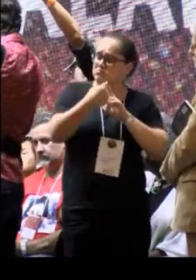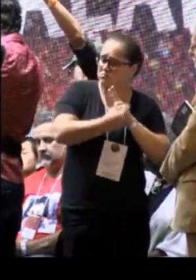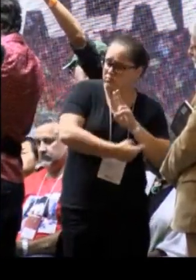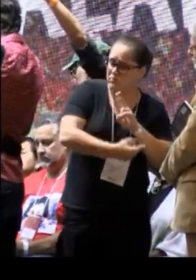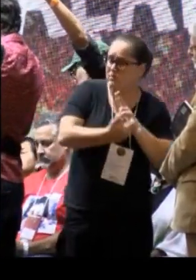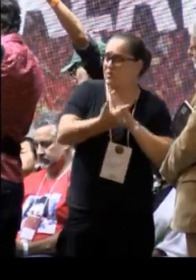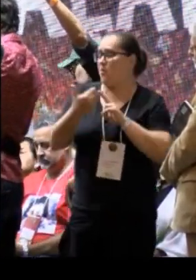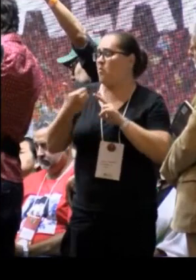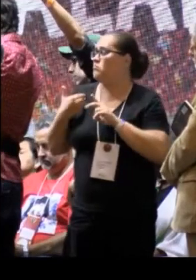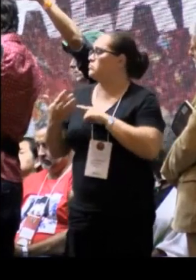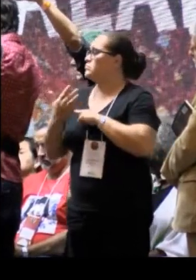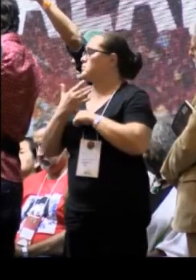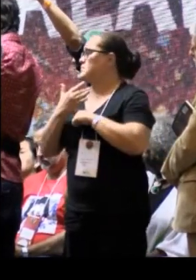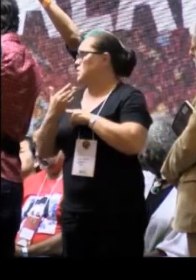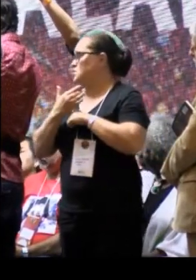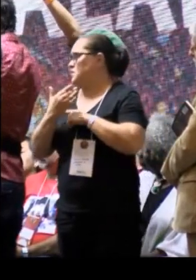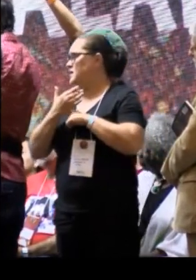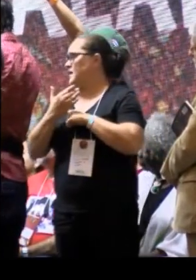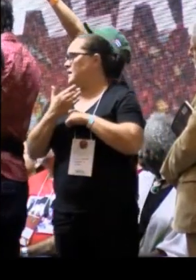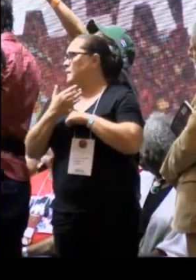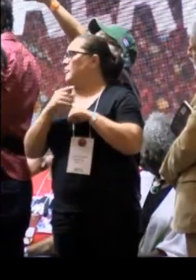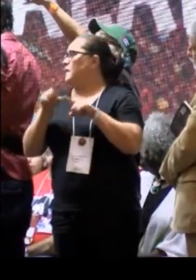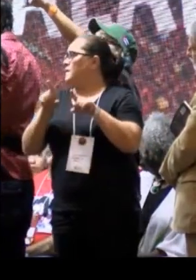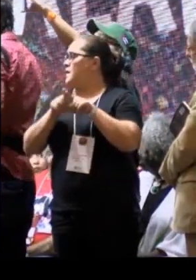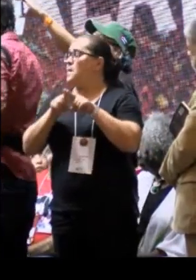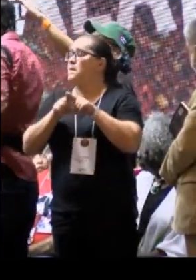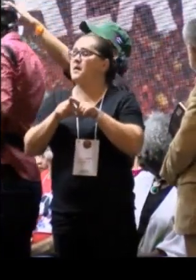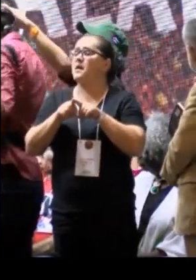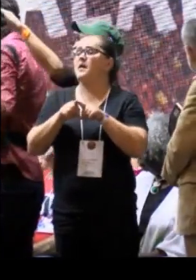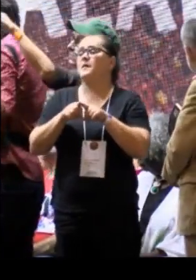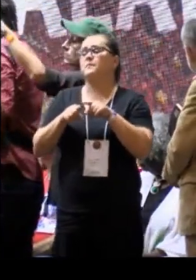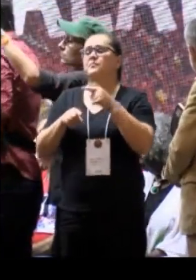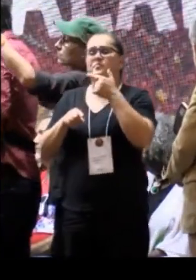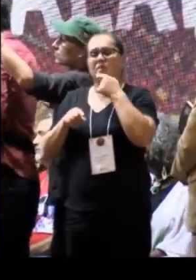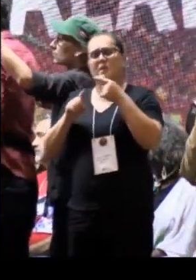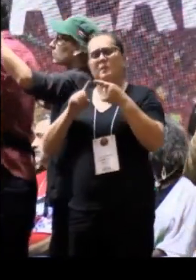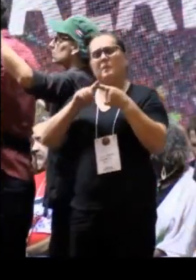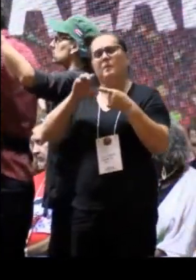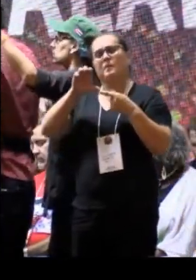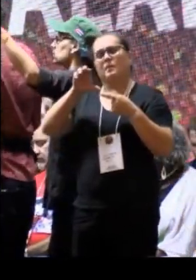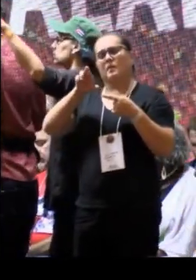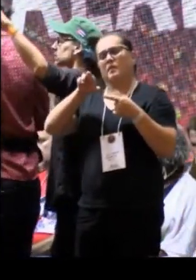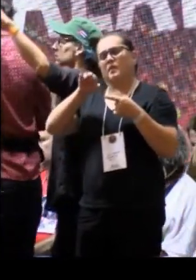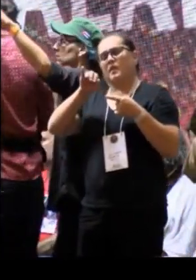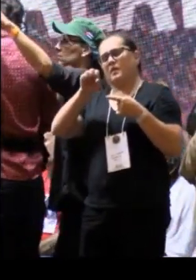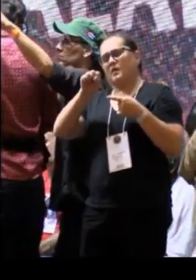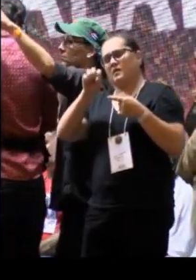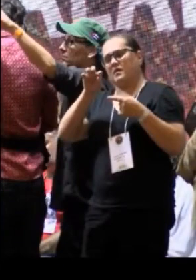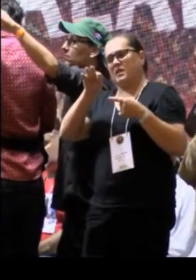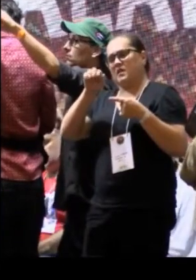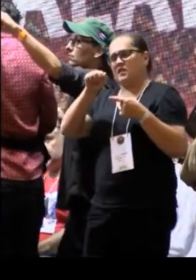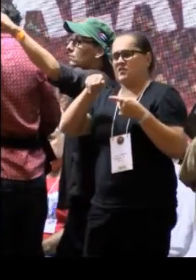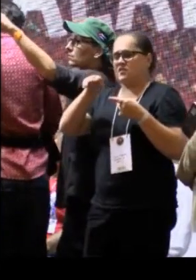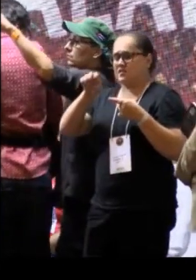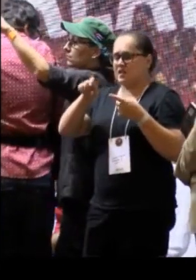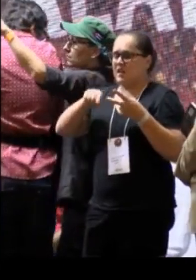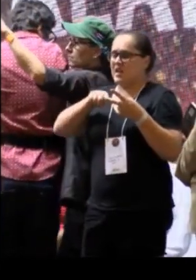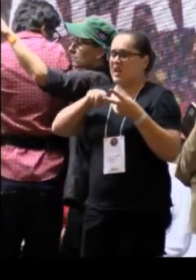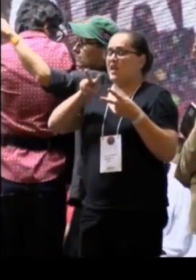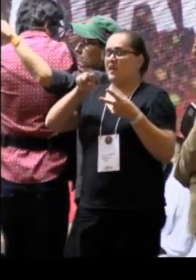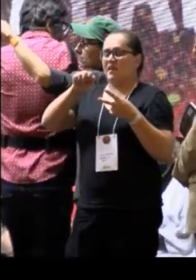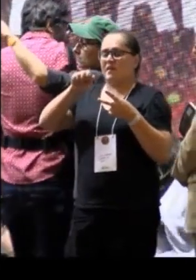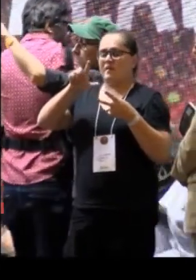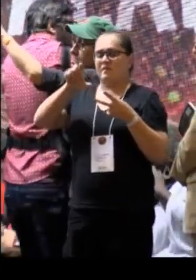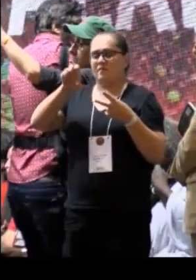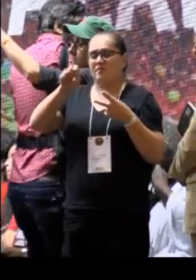minha defesa e quero falar em nome do companheiro Cristiane da Valesca, que foram verdadeiros heróis, atacados